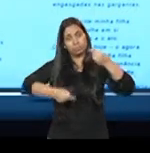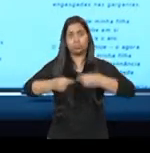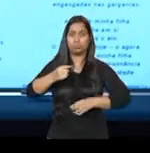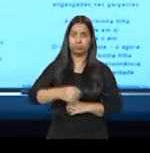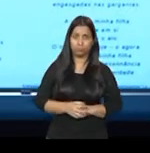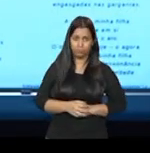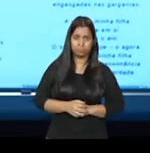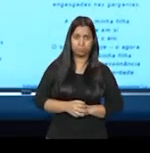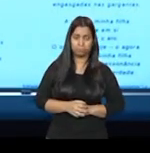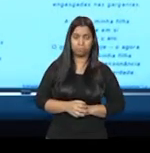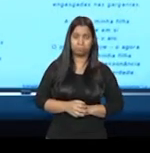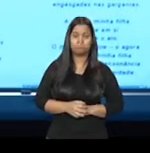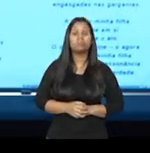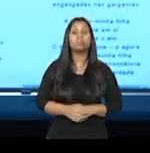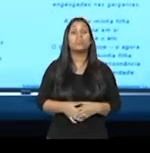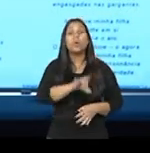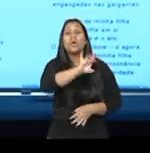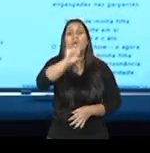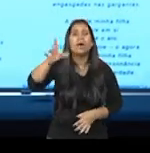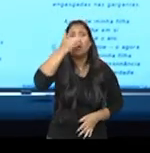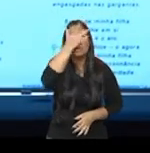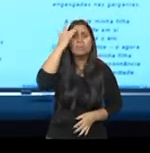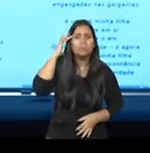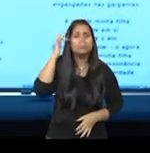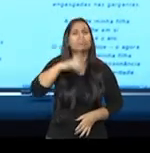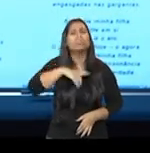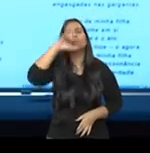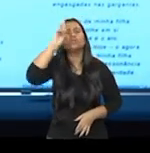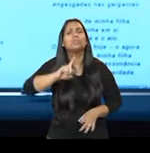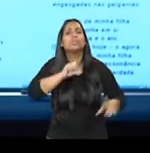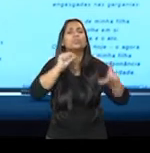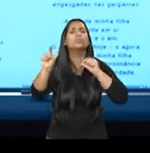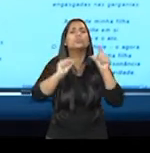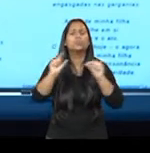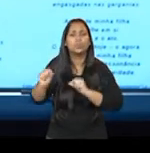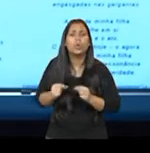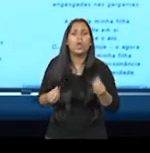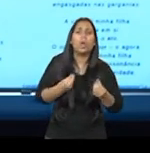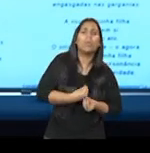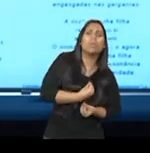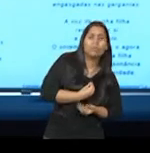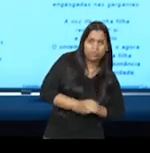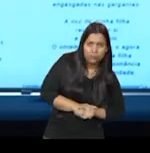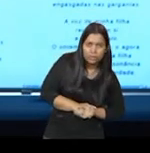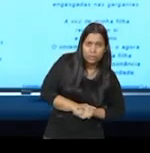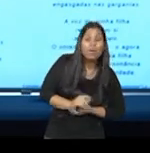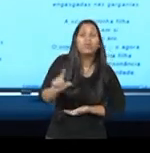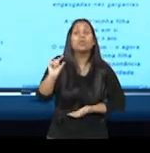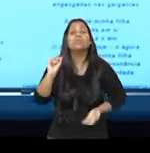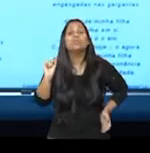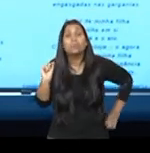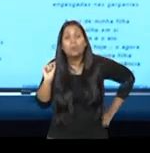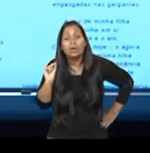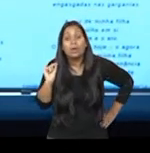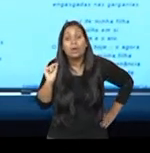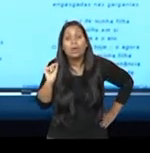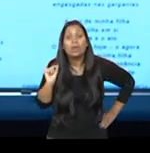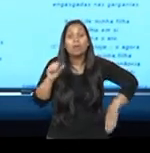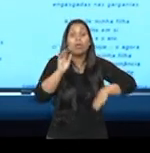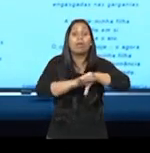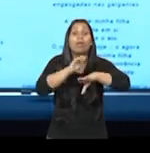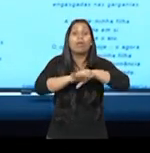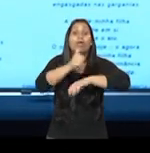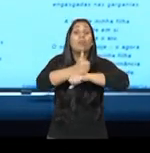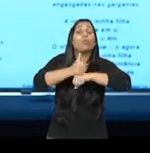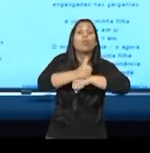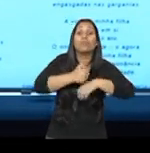problemas e não ser colocados para debaixo do tapete. Cada pessoa tem o direito de escolher como quer viver, de escolher a